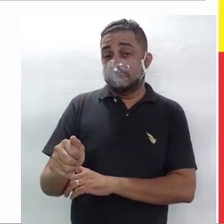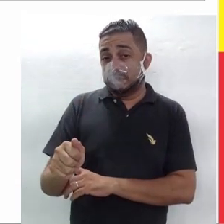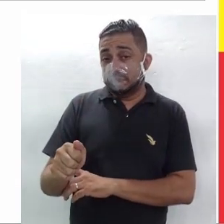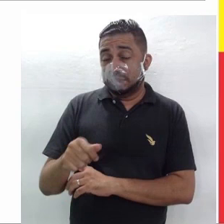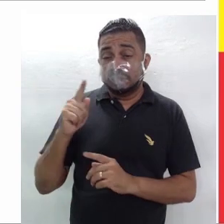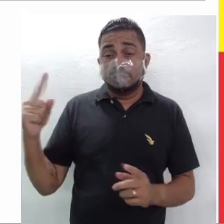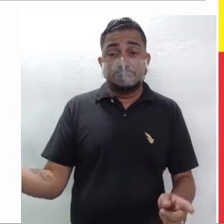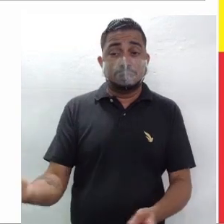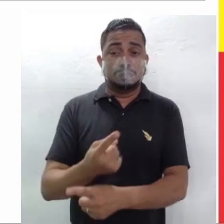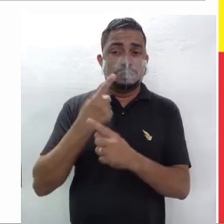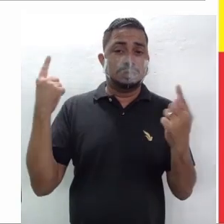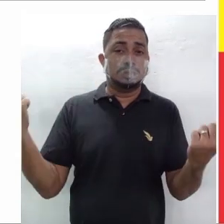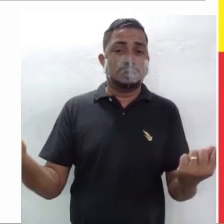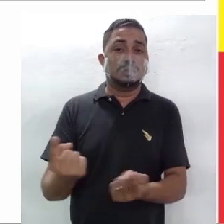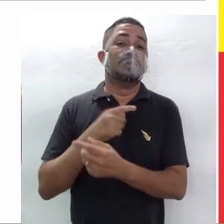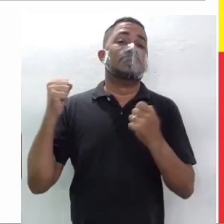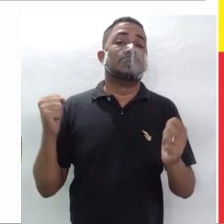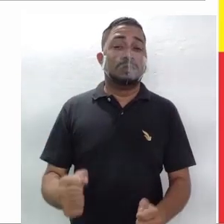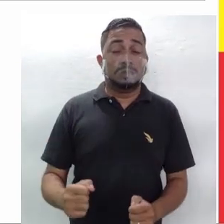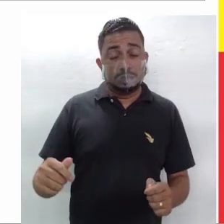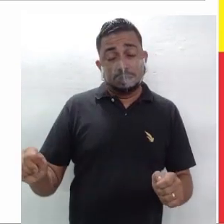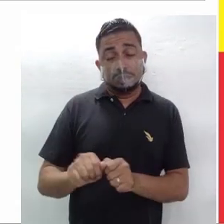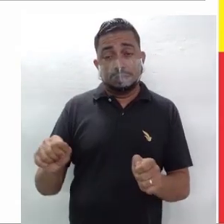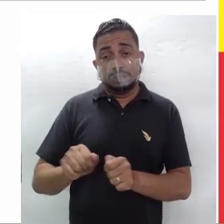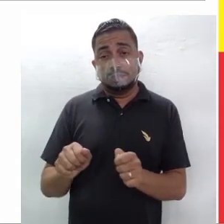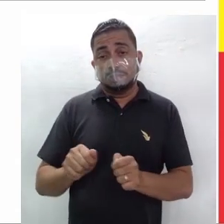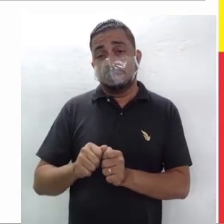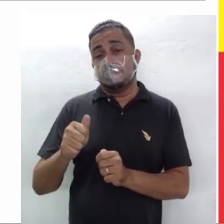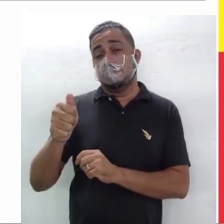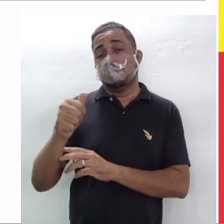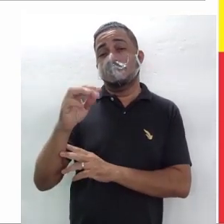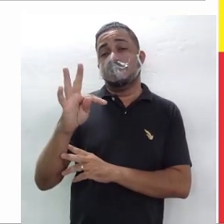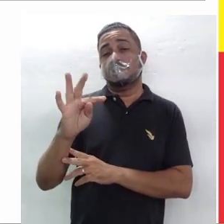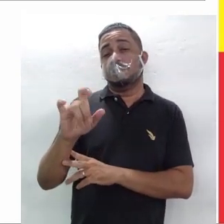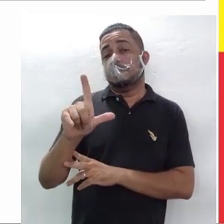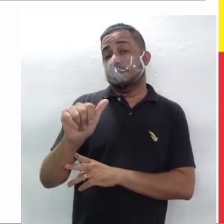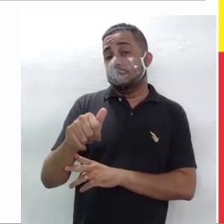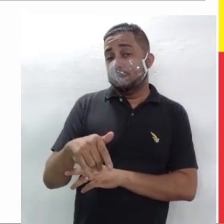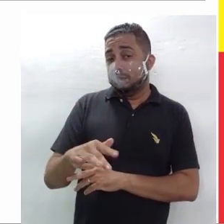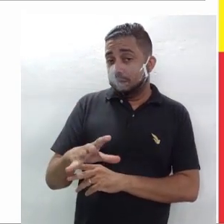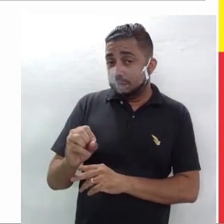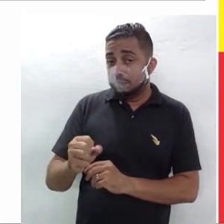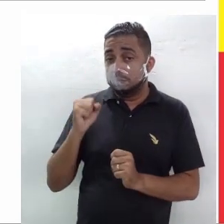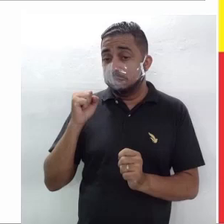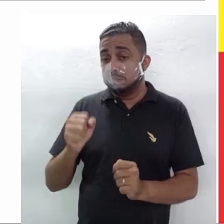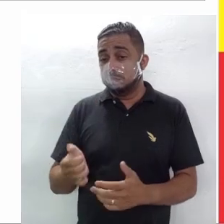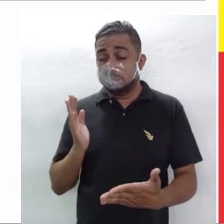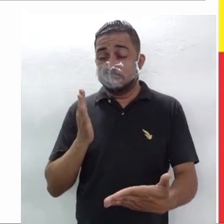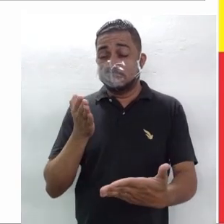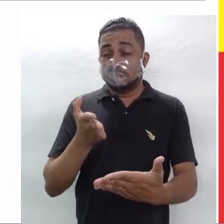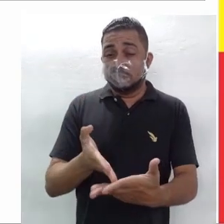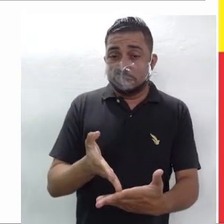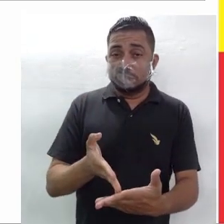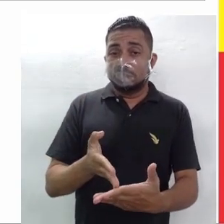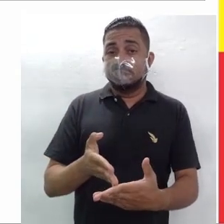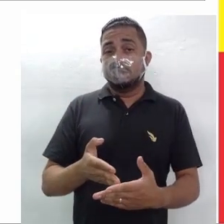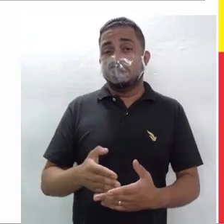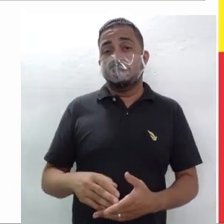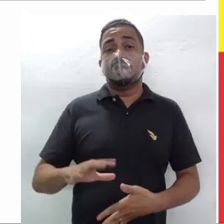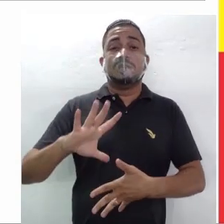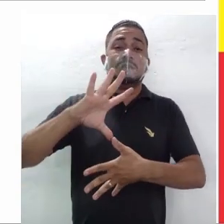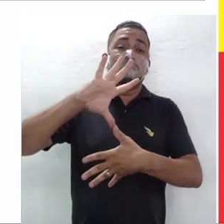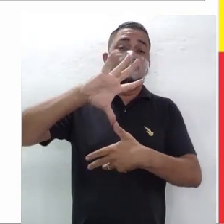furacões, eles podem ser formados no Atlântico, que pode atingir a América do